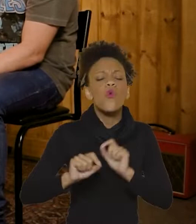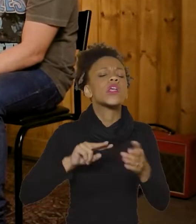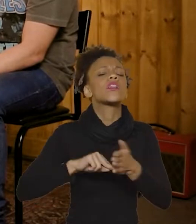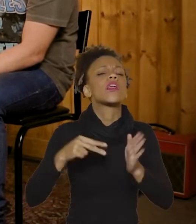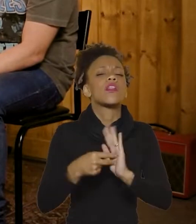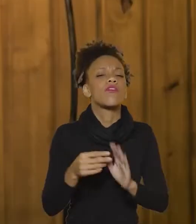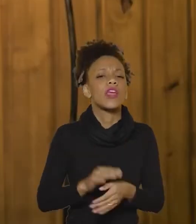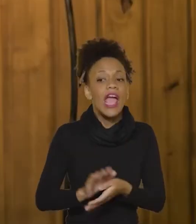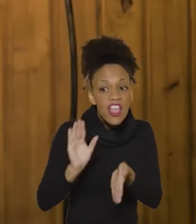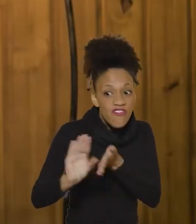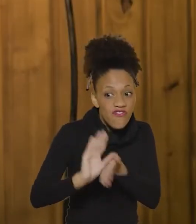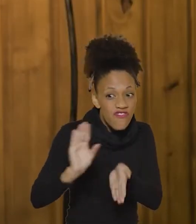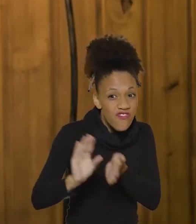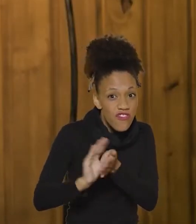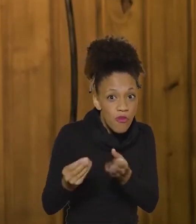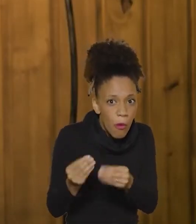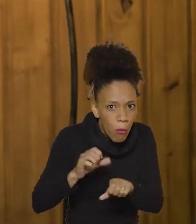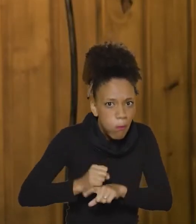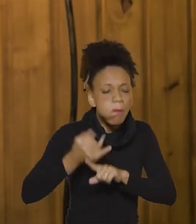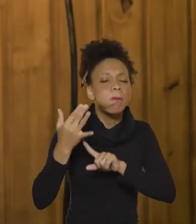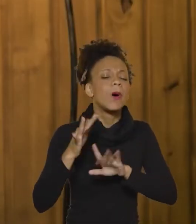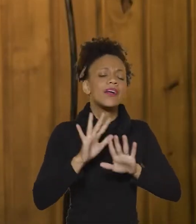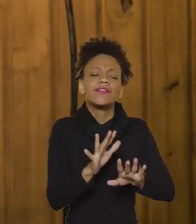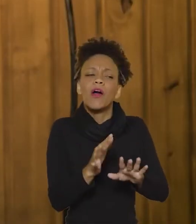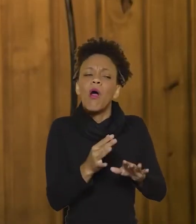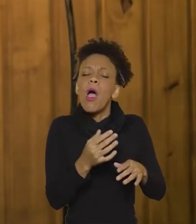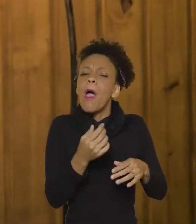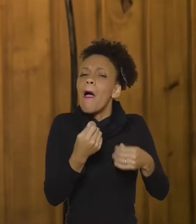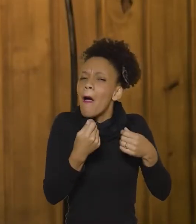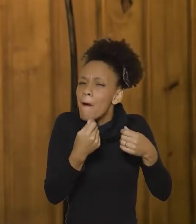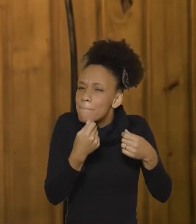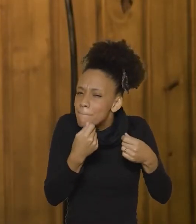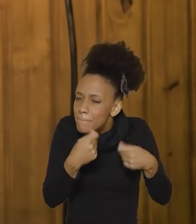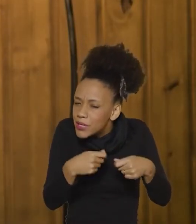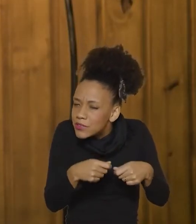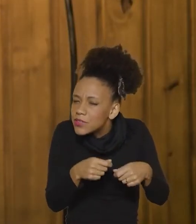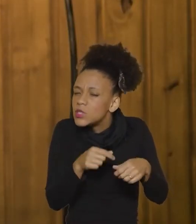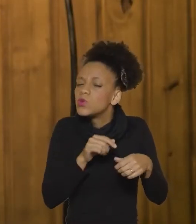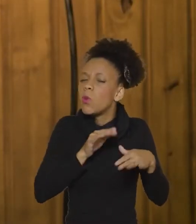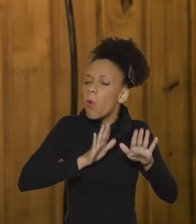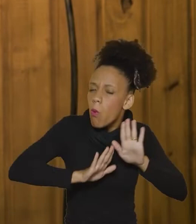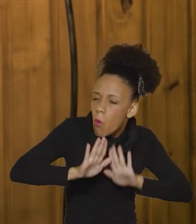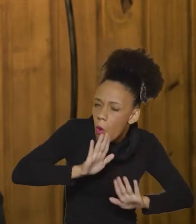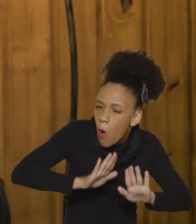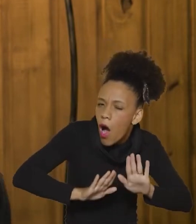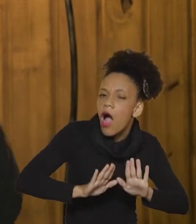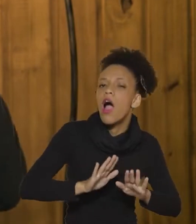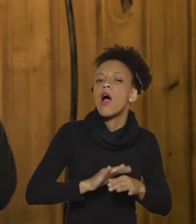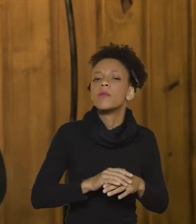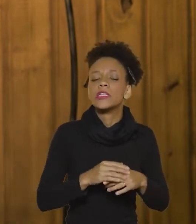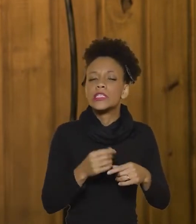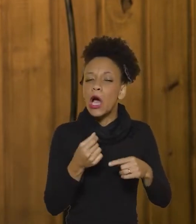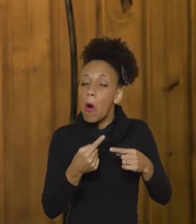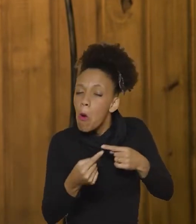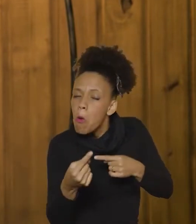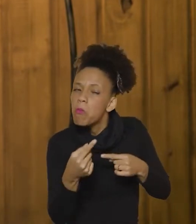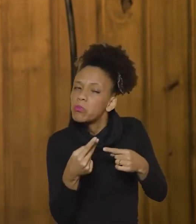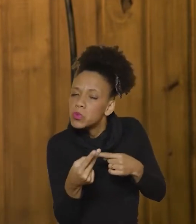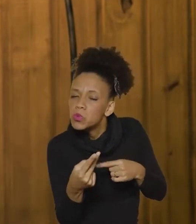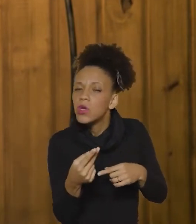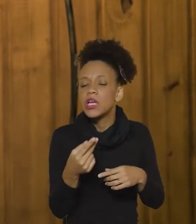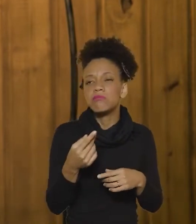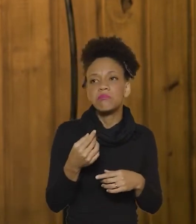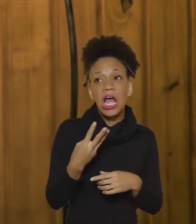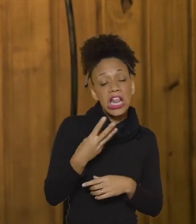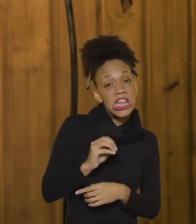operação então eu procuro fazer uma ou duas operações na semana eu abro uma ordem que eu bati ali próximo 30 40 50